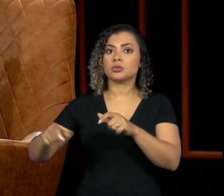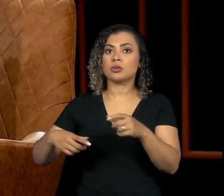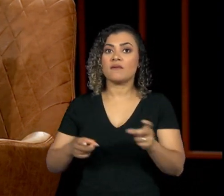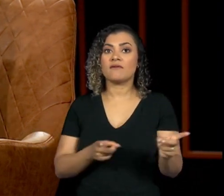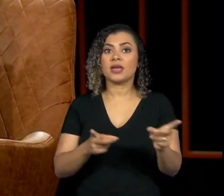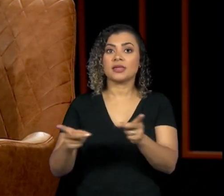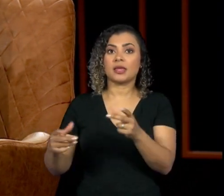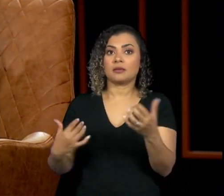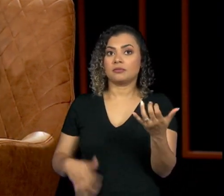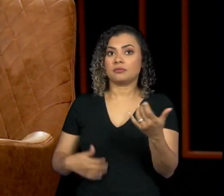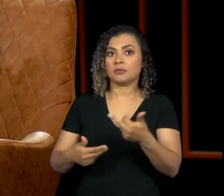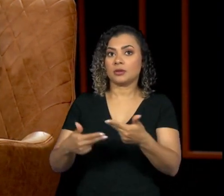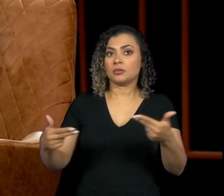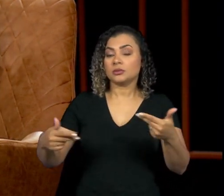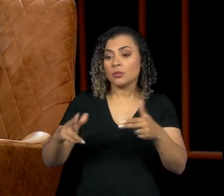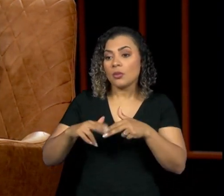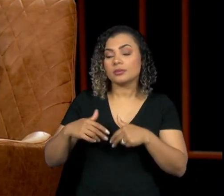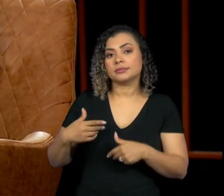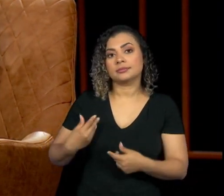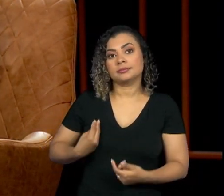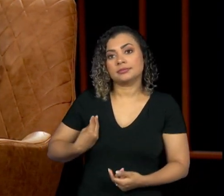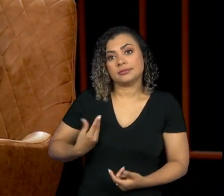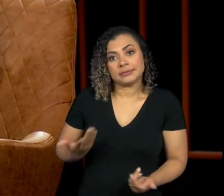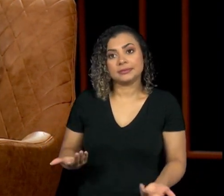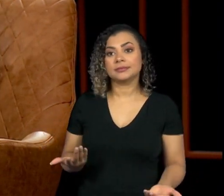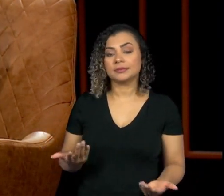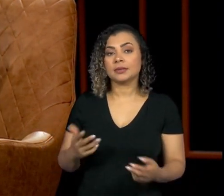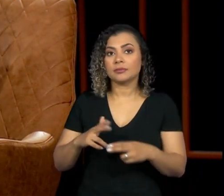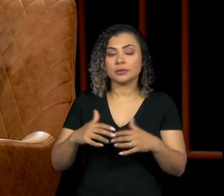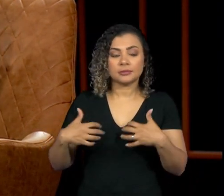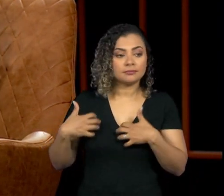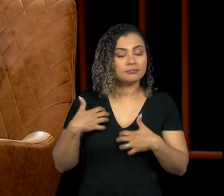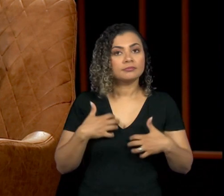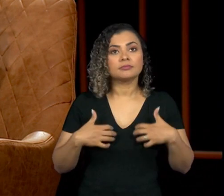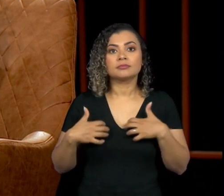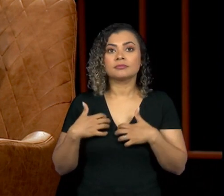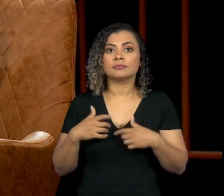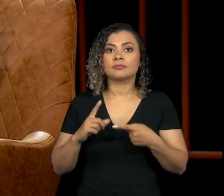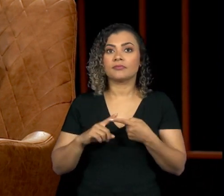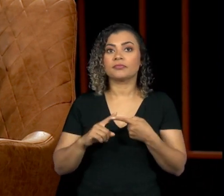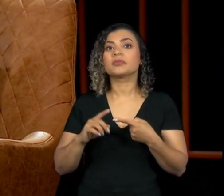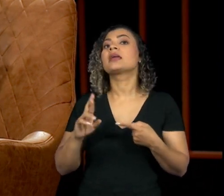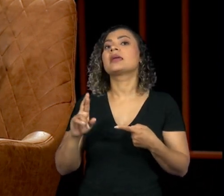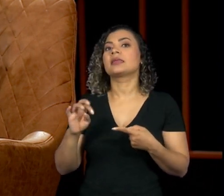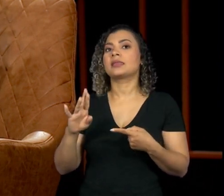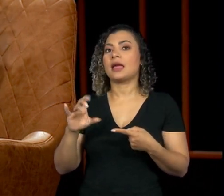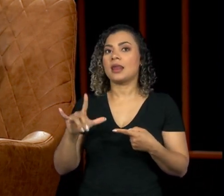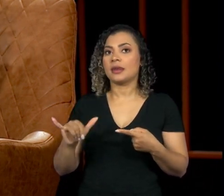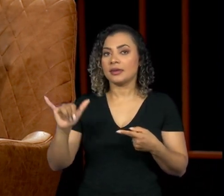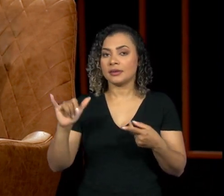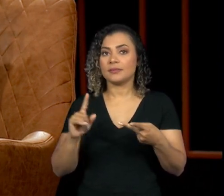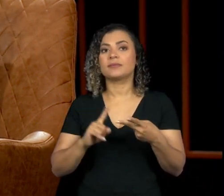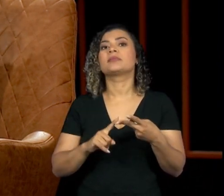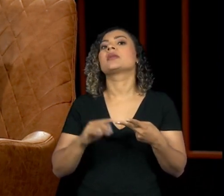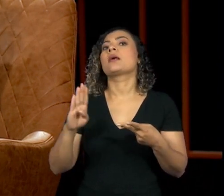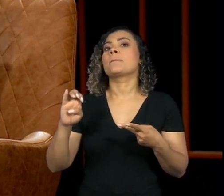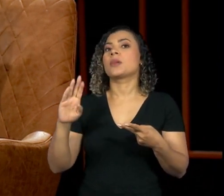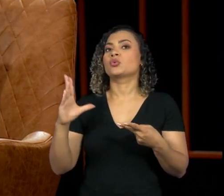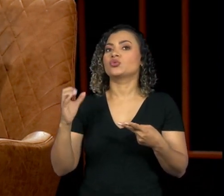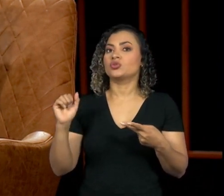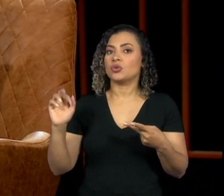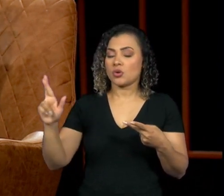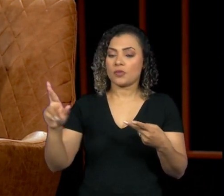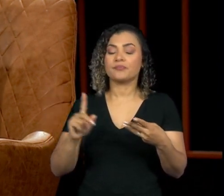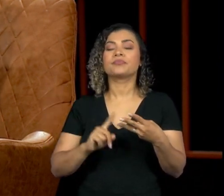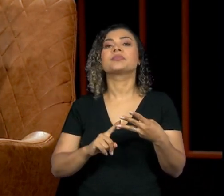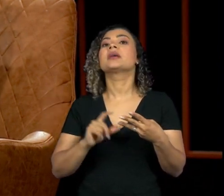para sobreviver, né? Eu fiquei entre Cazuza, Rita Lee e Belchior. E o Belchior fez muito sentido.